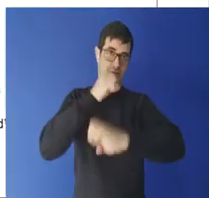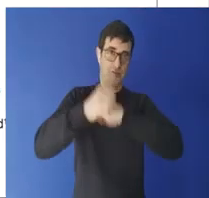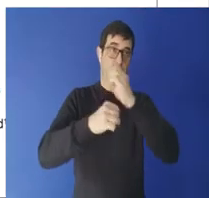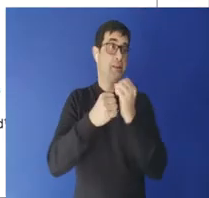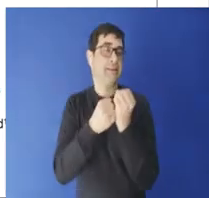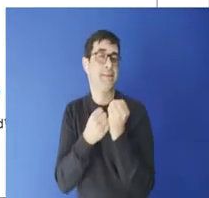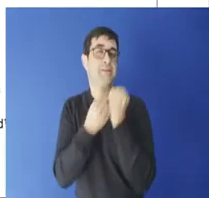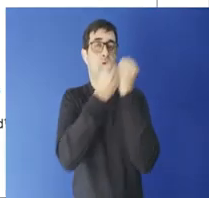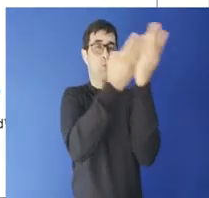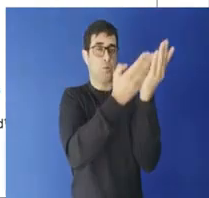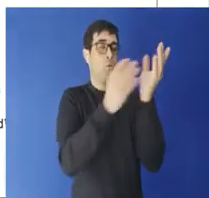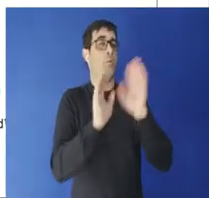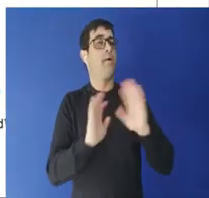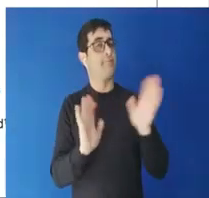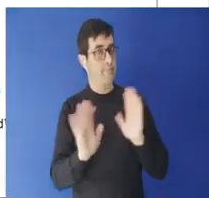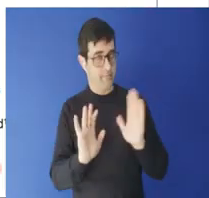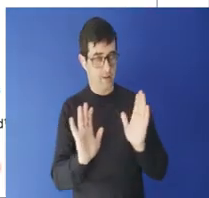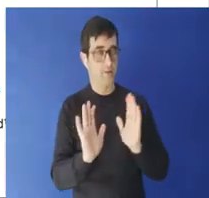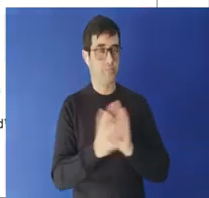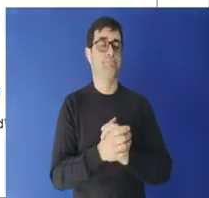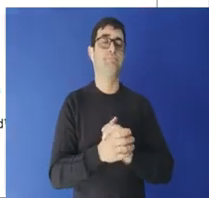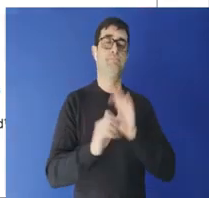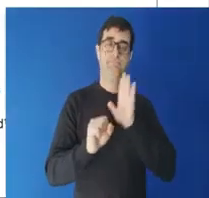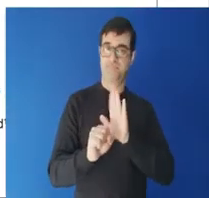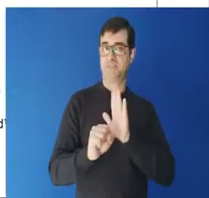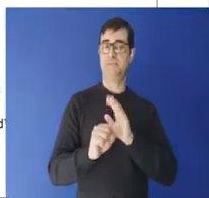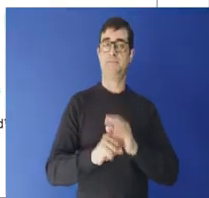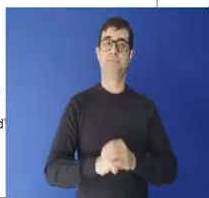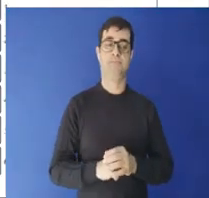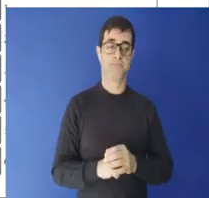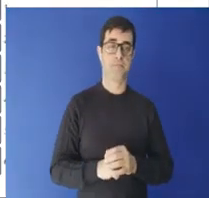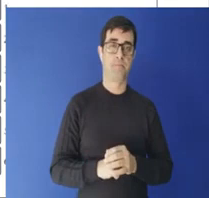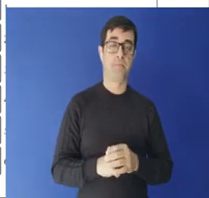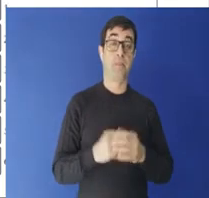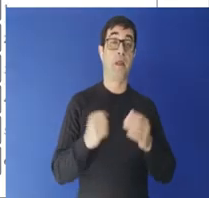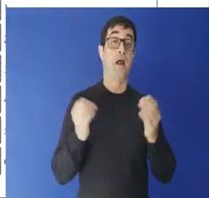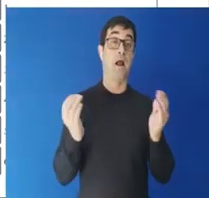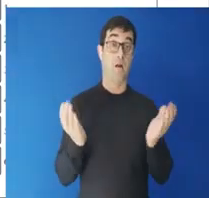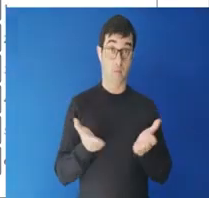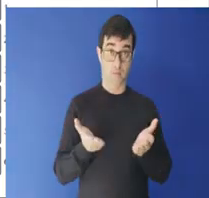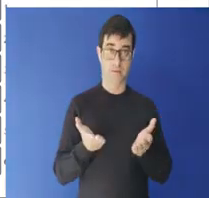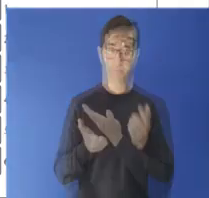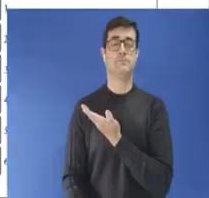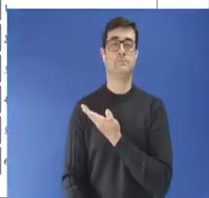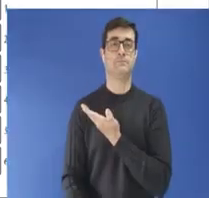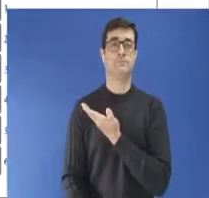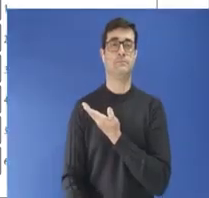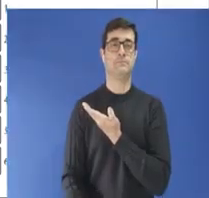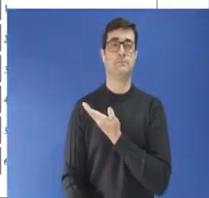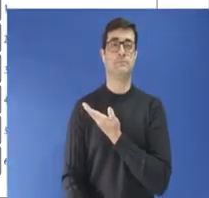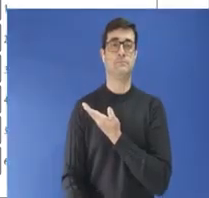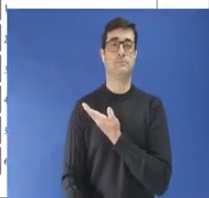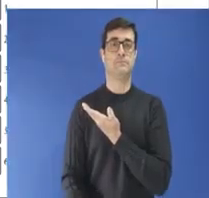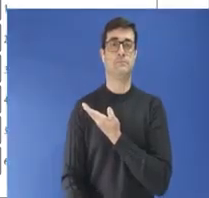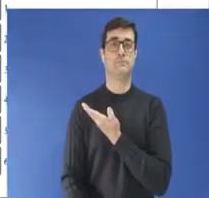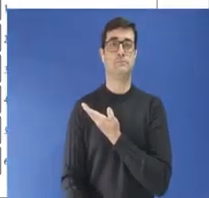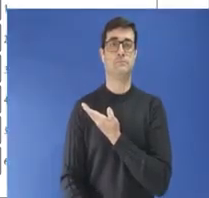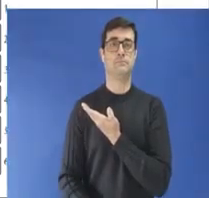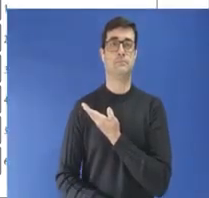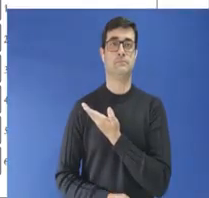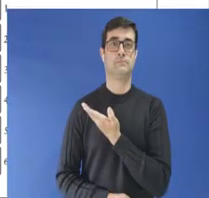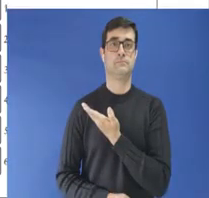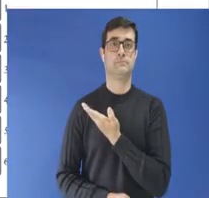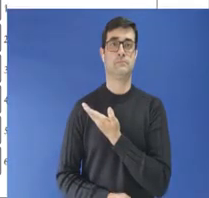Então ele não doa esses elétrons mais externos. E aí agora a gente vai falar um pouquinho sobre a formação